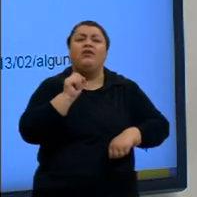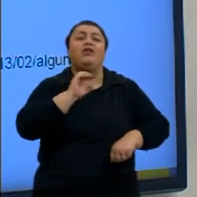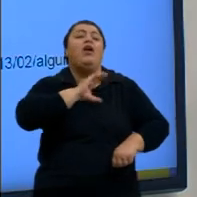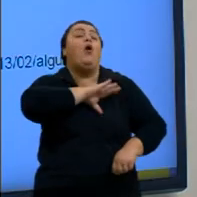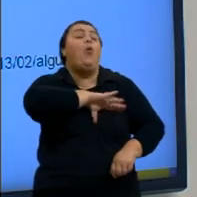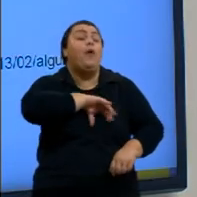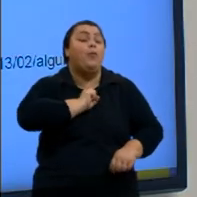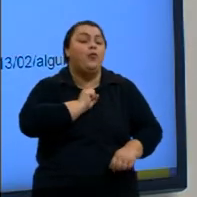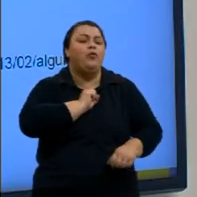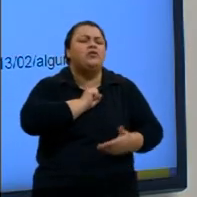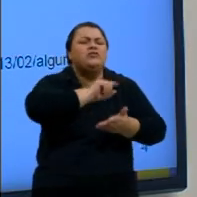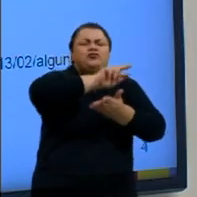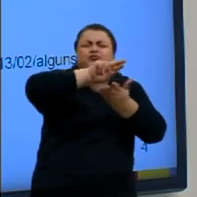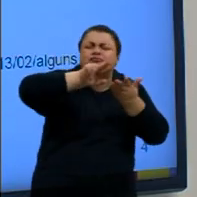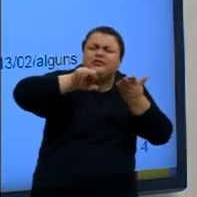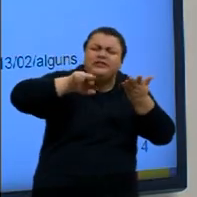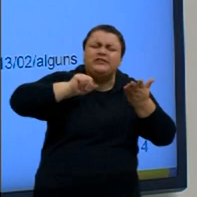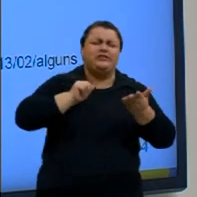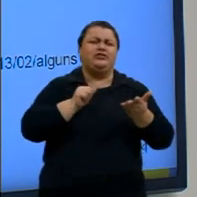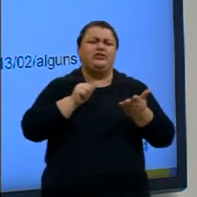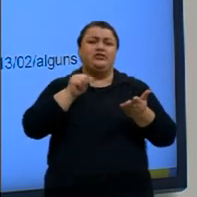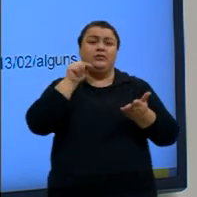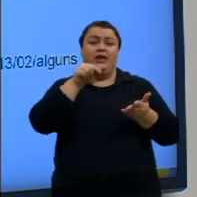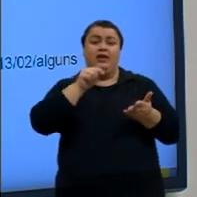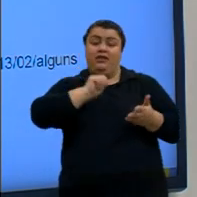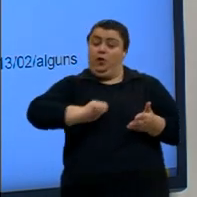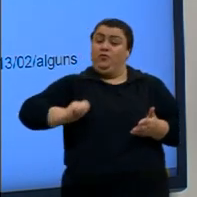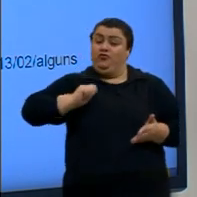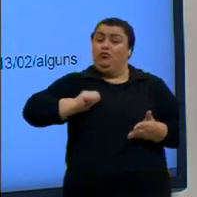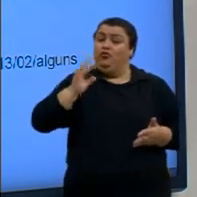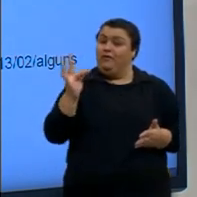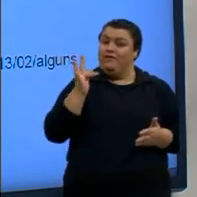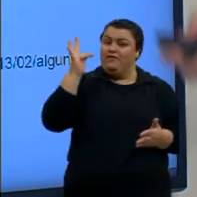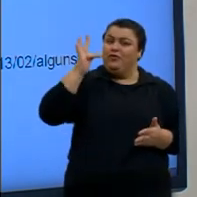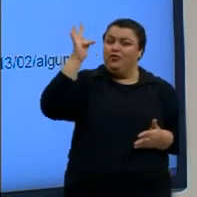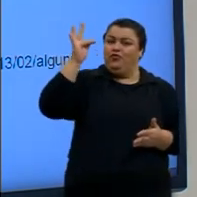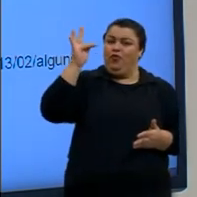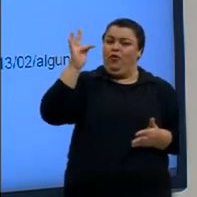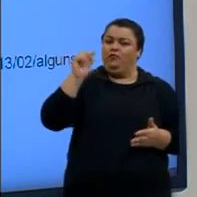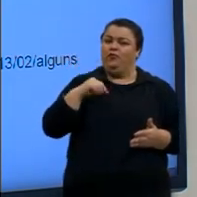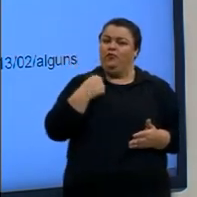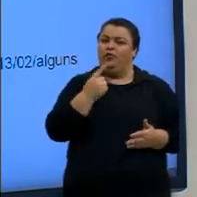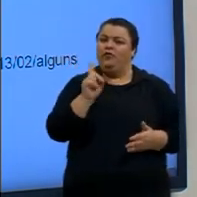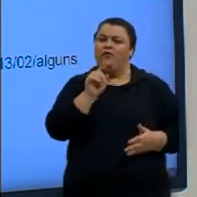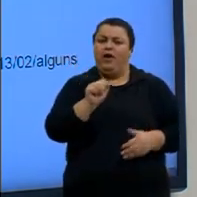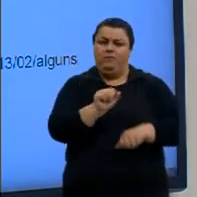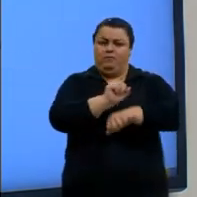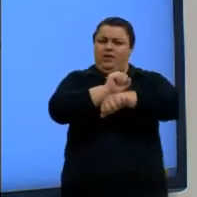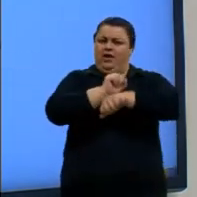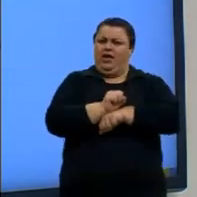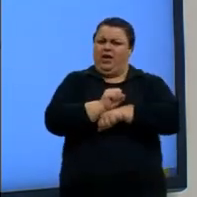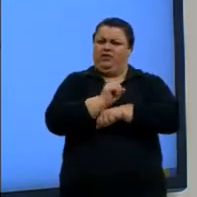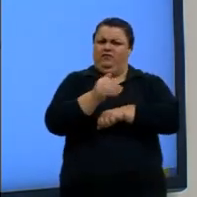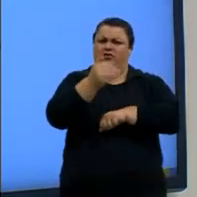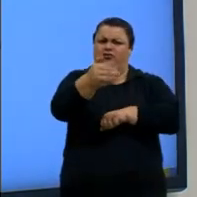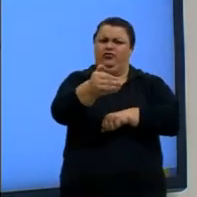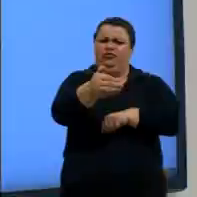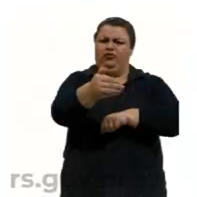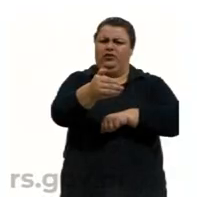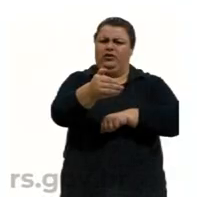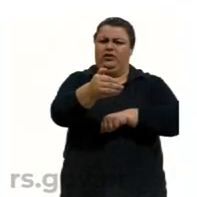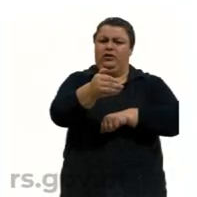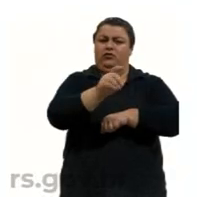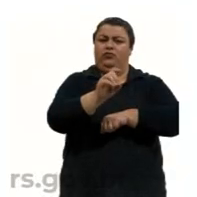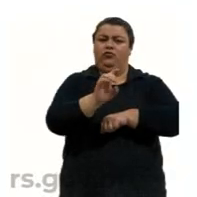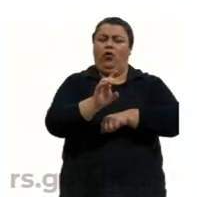amor que que são essas coisas todas Então essa é uma atitude filosófica de nós não nos acomodarmos frente as coisas frente as coisas